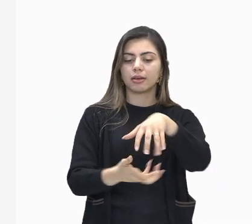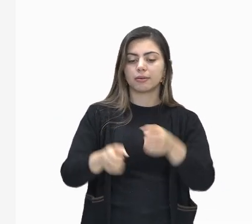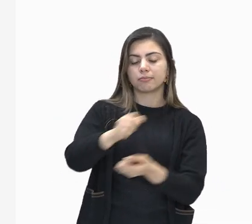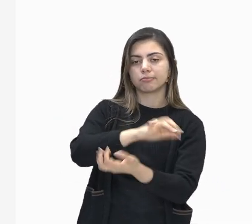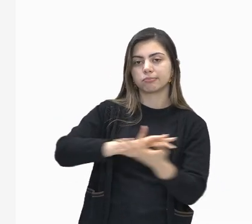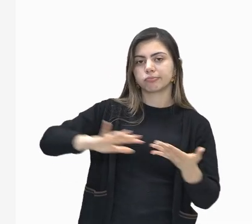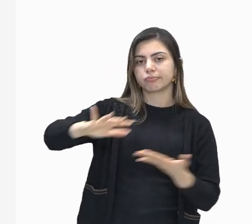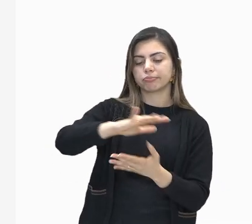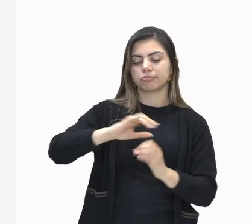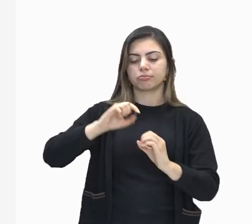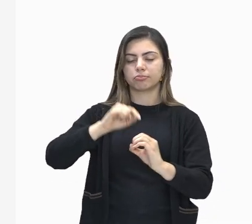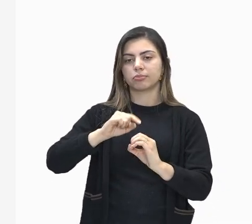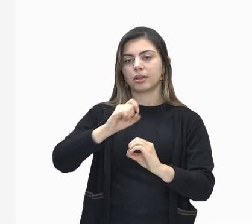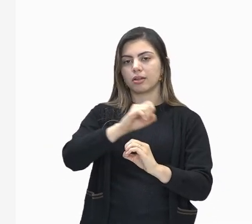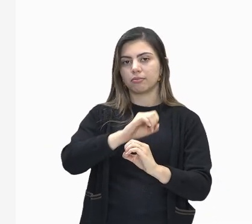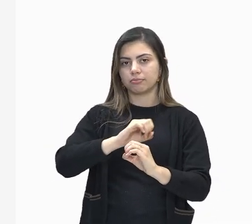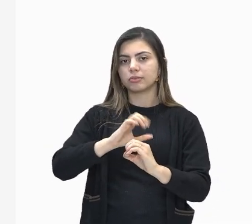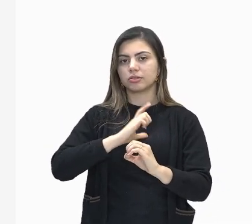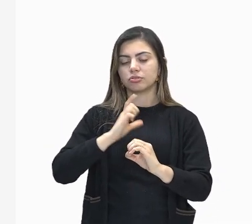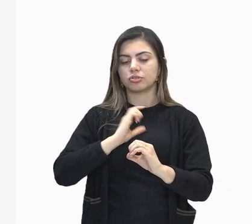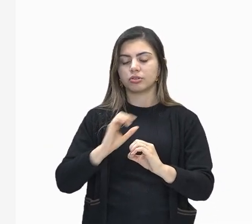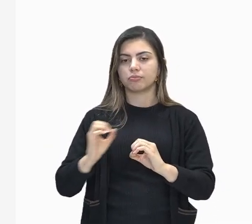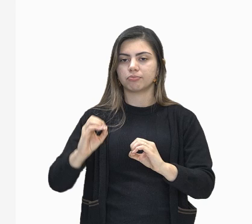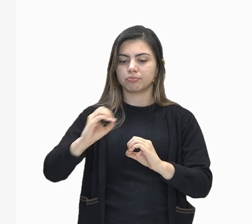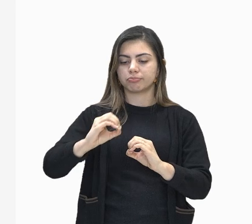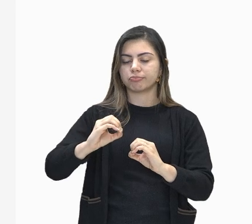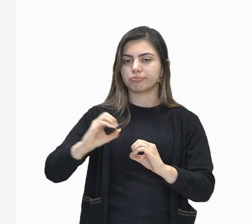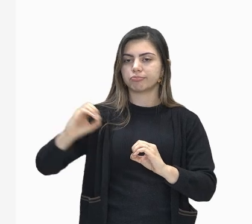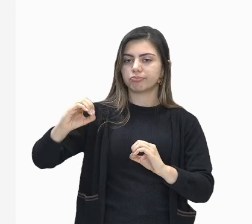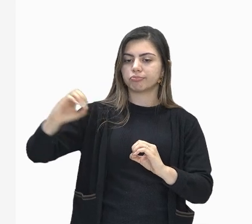Lua, depois vinha o planeta Vênus,